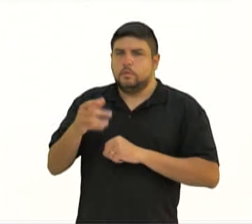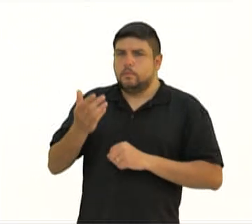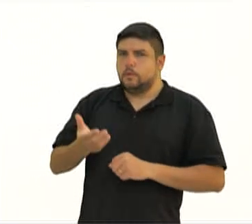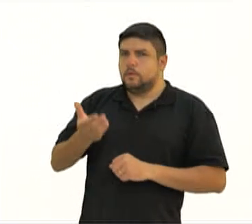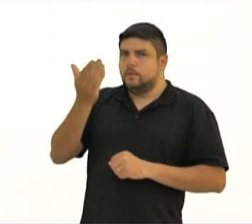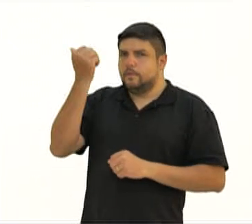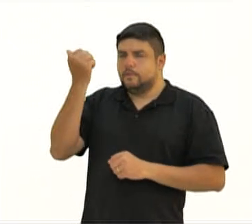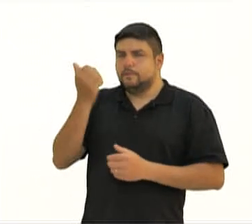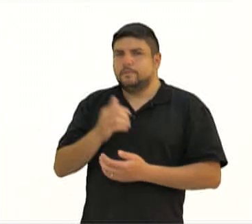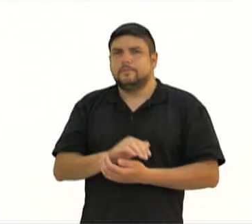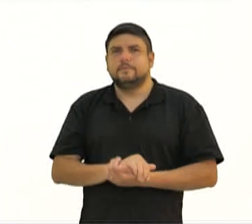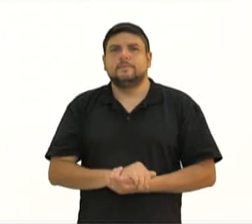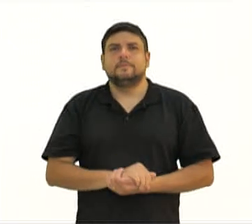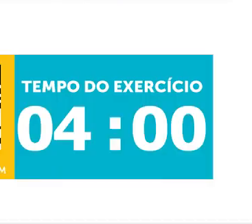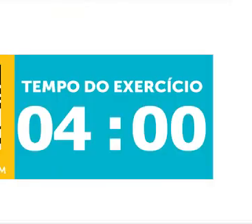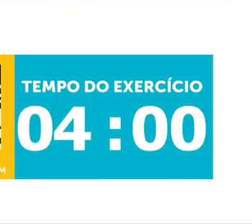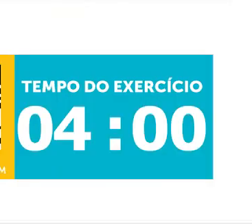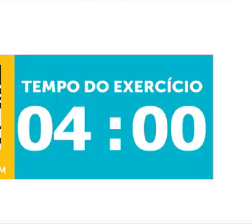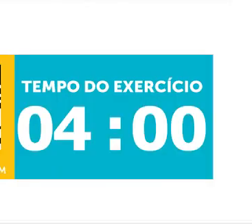que vocês vão fazer?